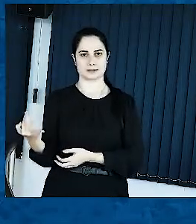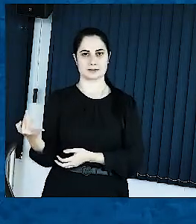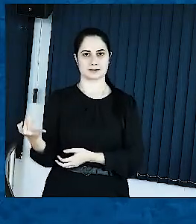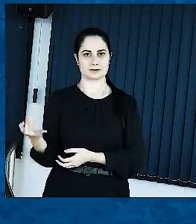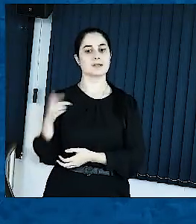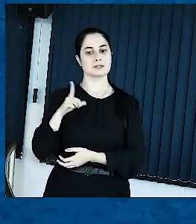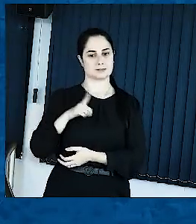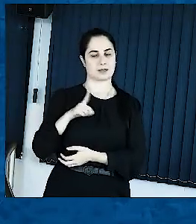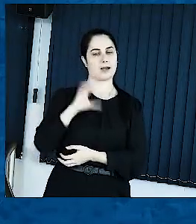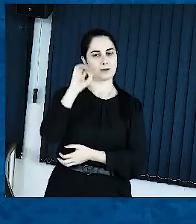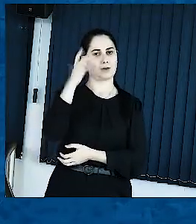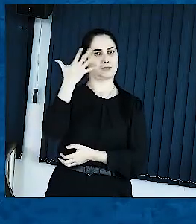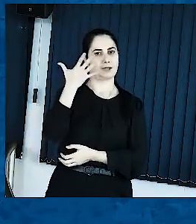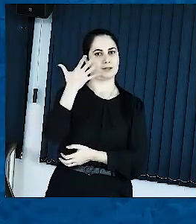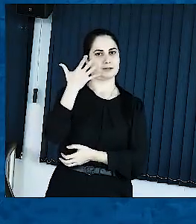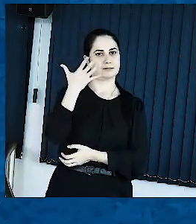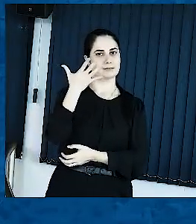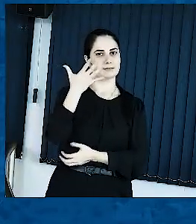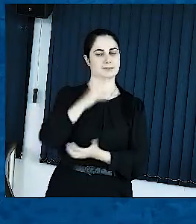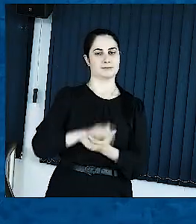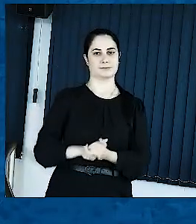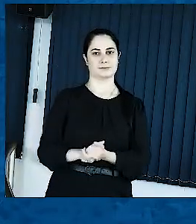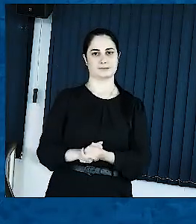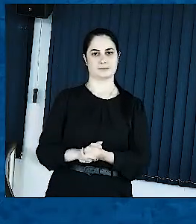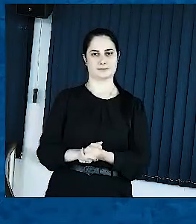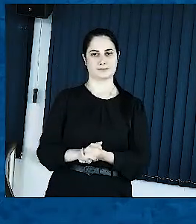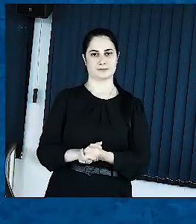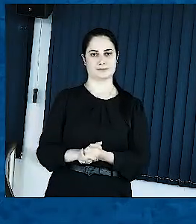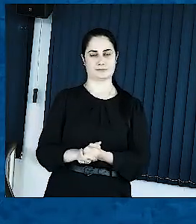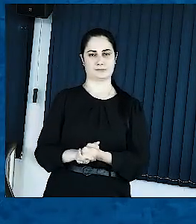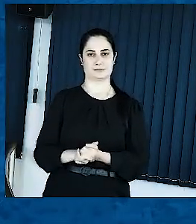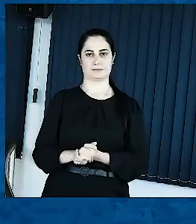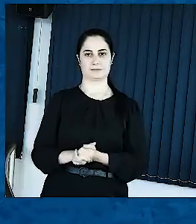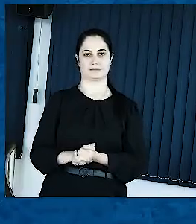alguma coisa está acontecendo, eu estou deixando passar.